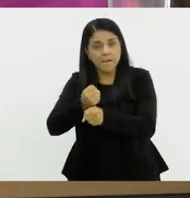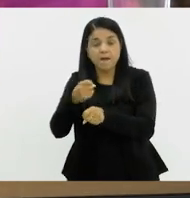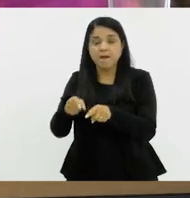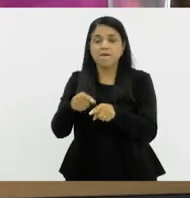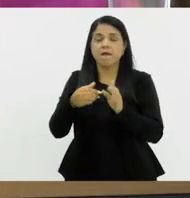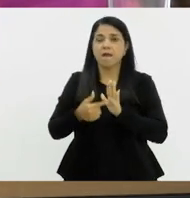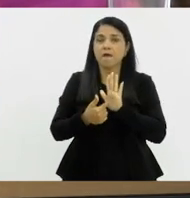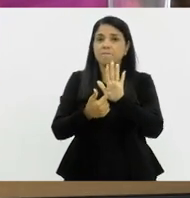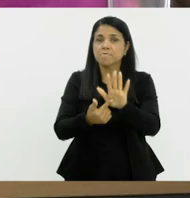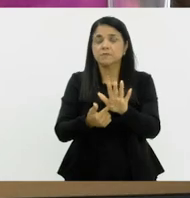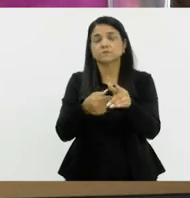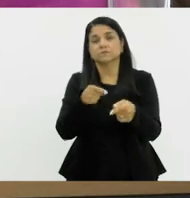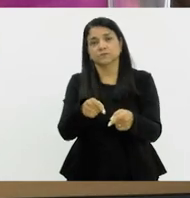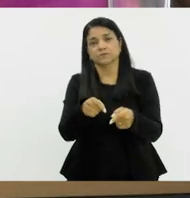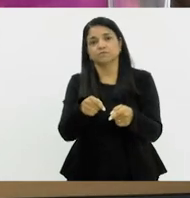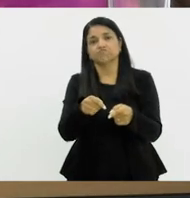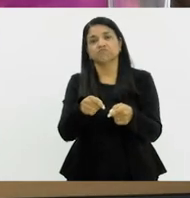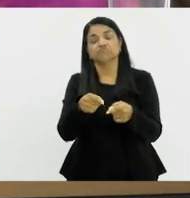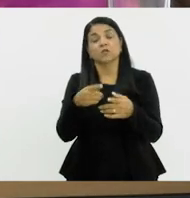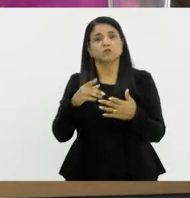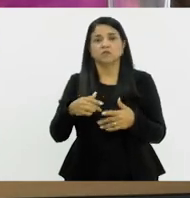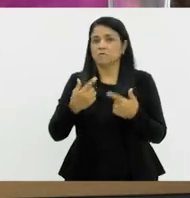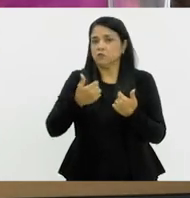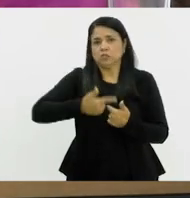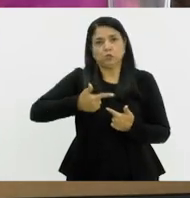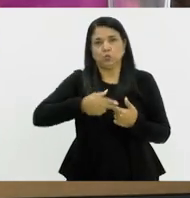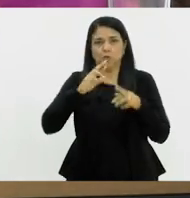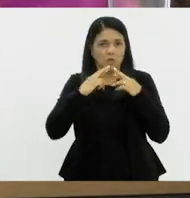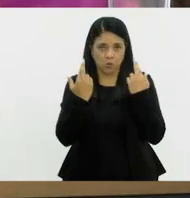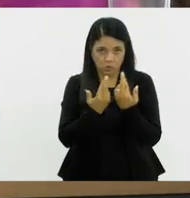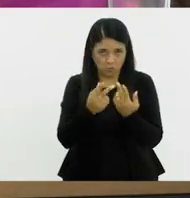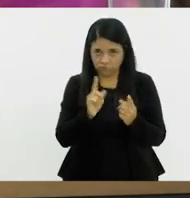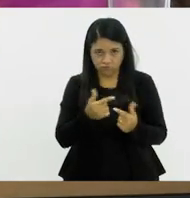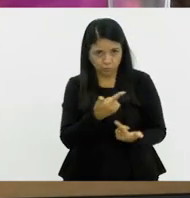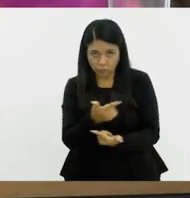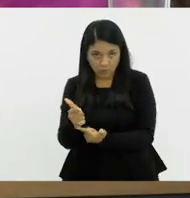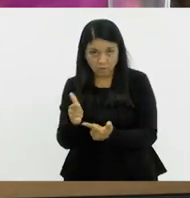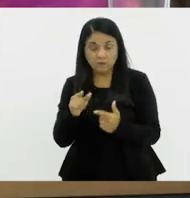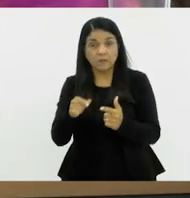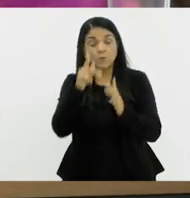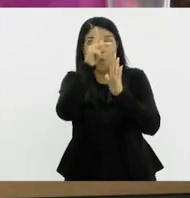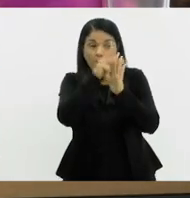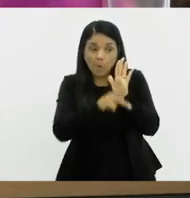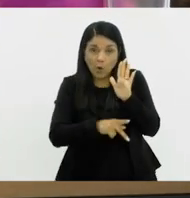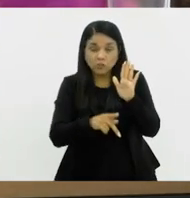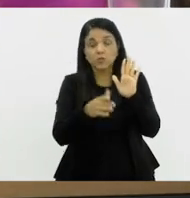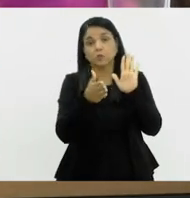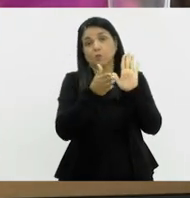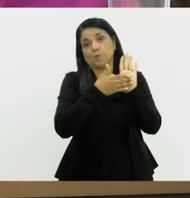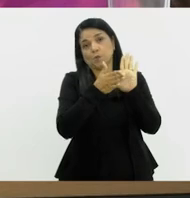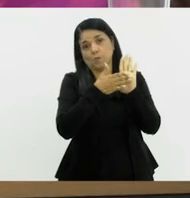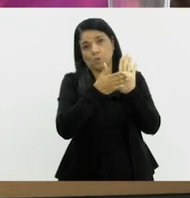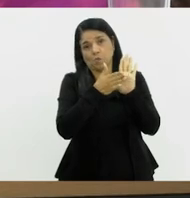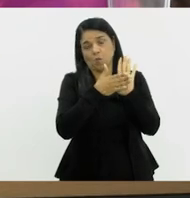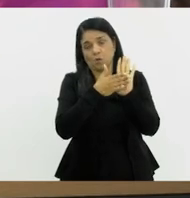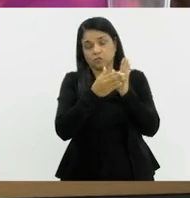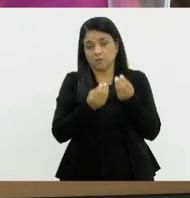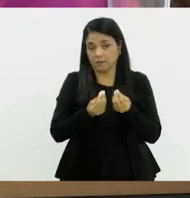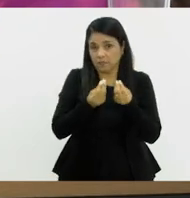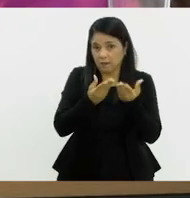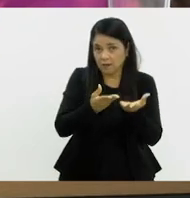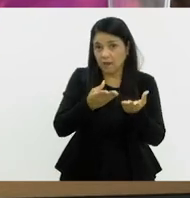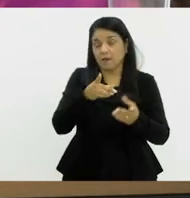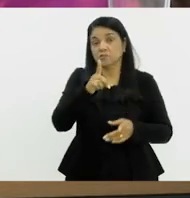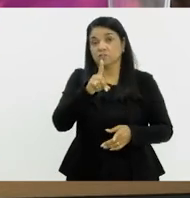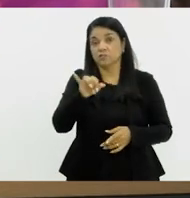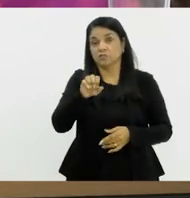subsecretário enviou. Não houve uma segunda reunião. Na verdade, era entregar o projeto, entregar a proposta, e no dia 5